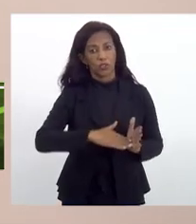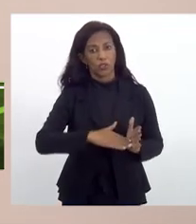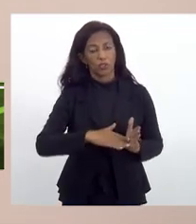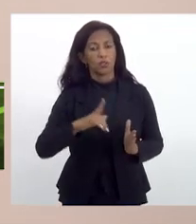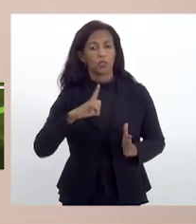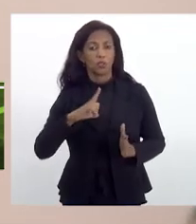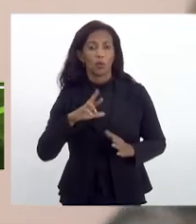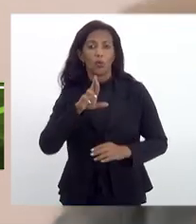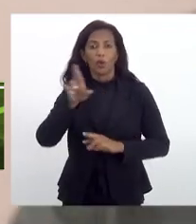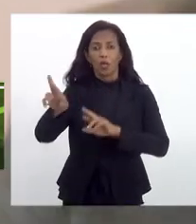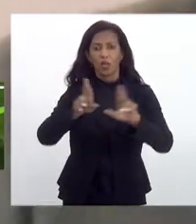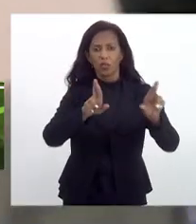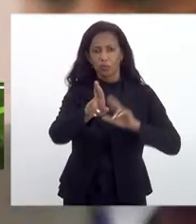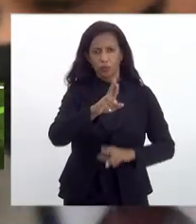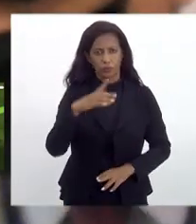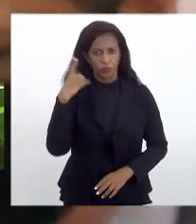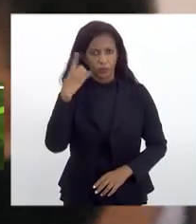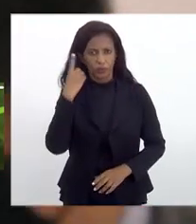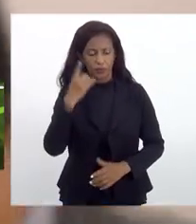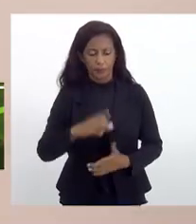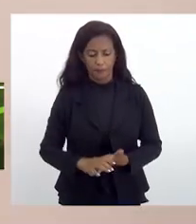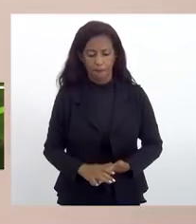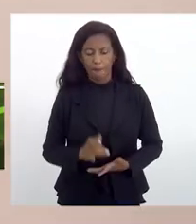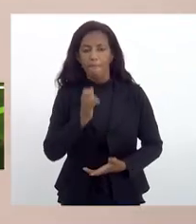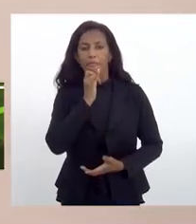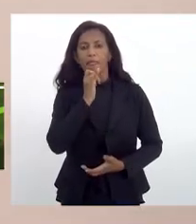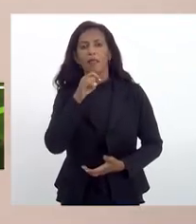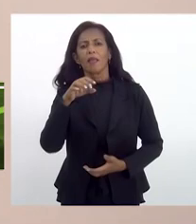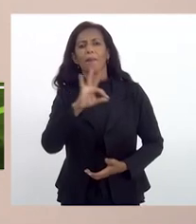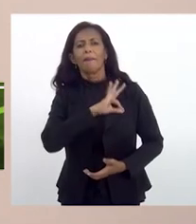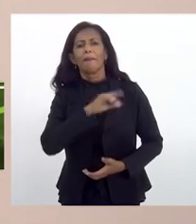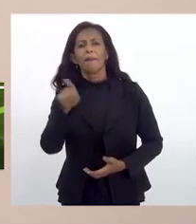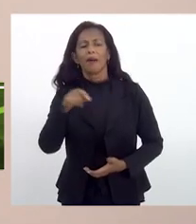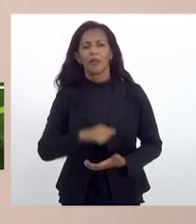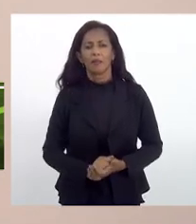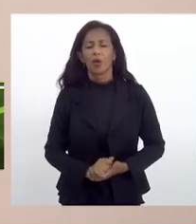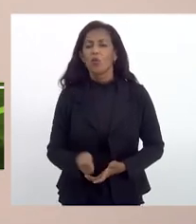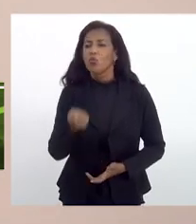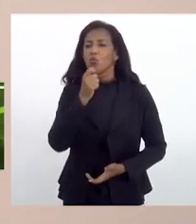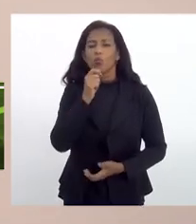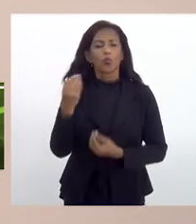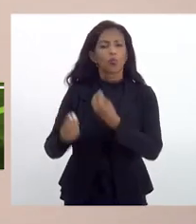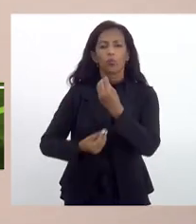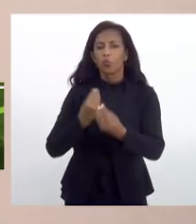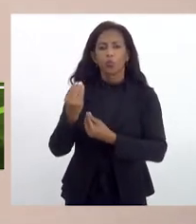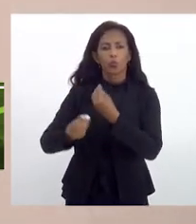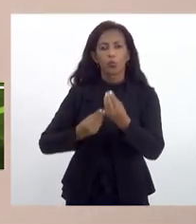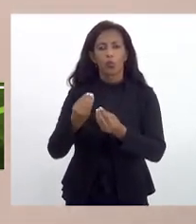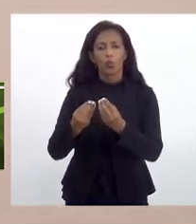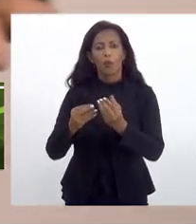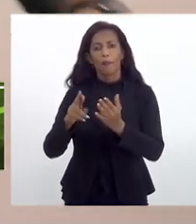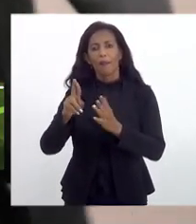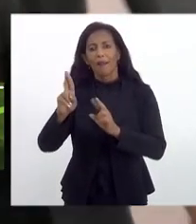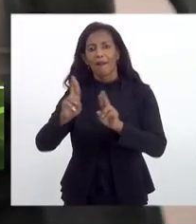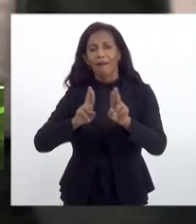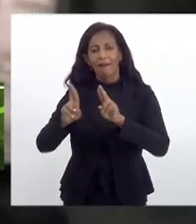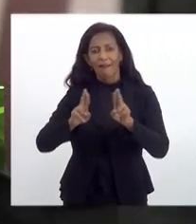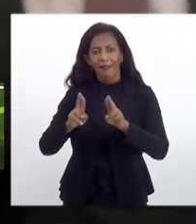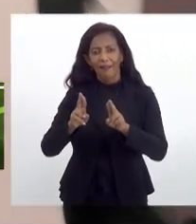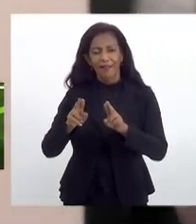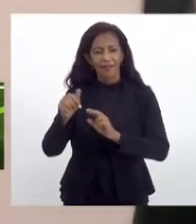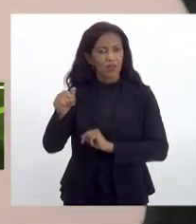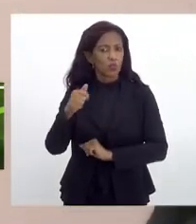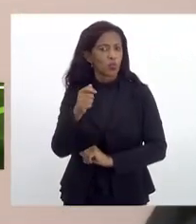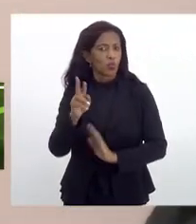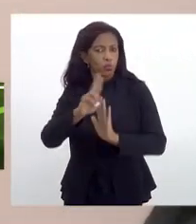respondendo aos deputados, por exemplo, deputada Marta Rocha, a gente não tem como pela regra do jogo, hoje,